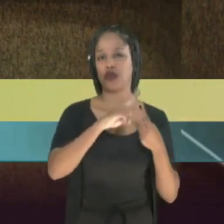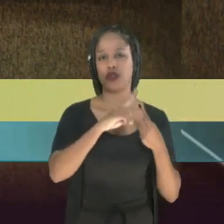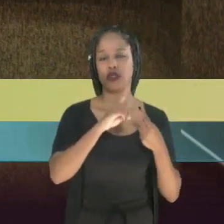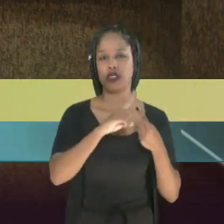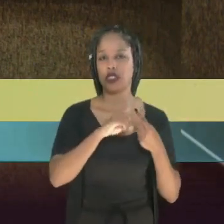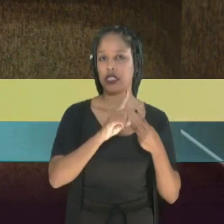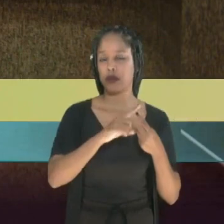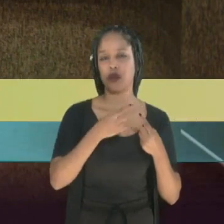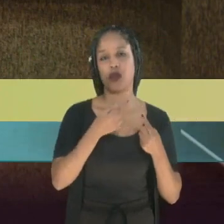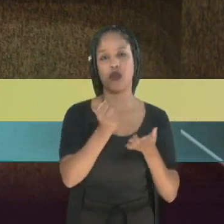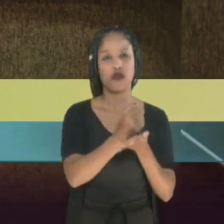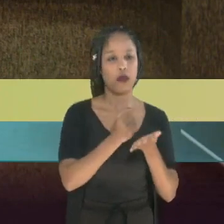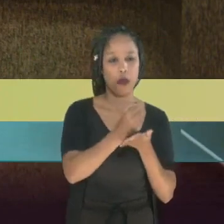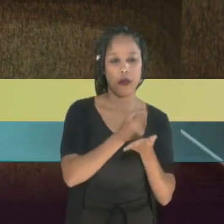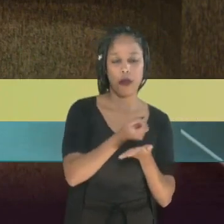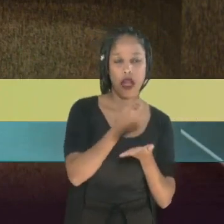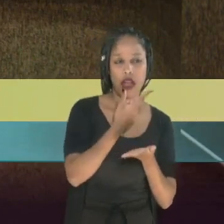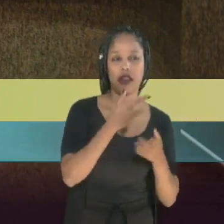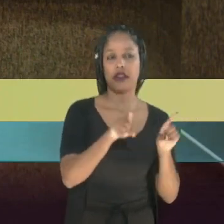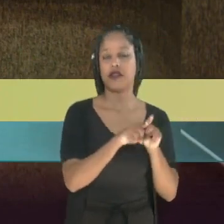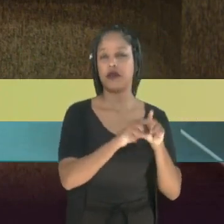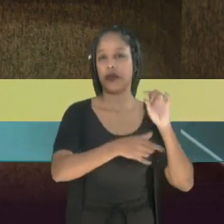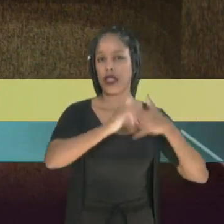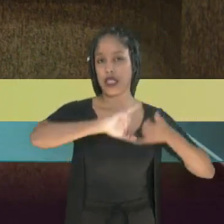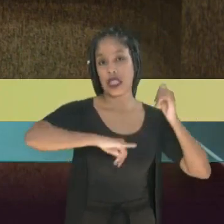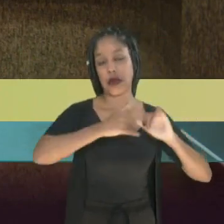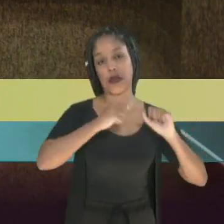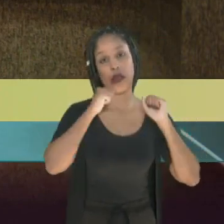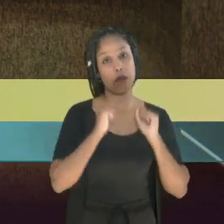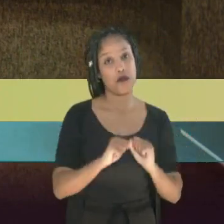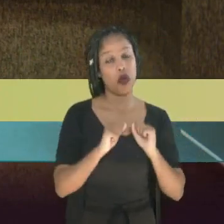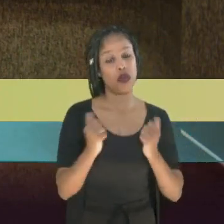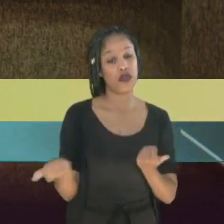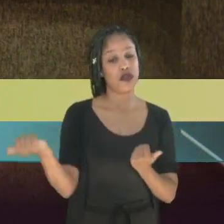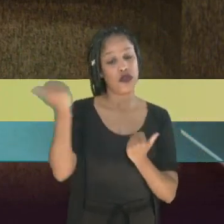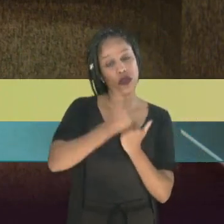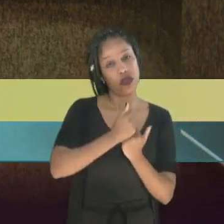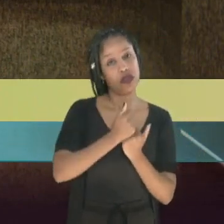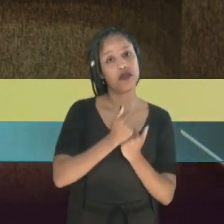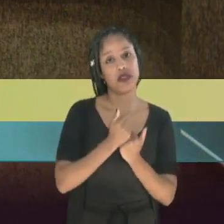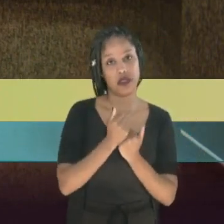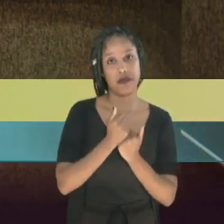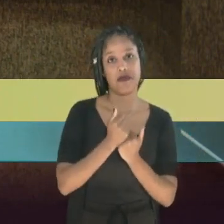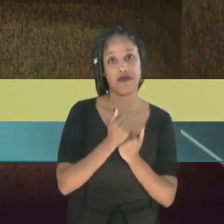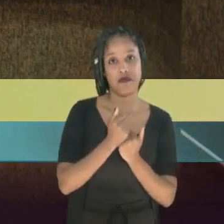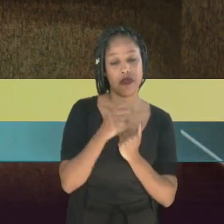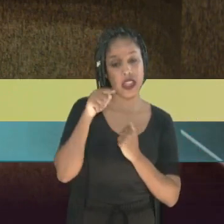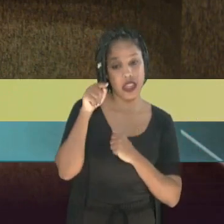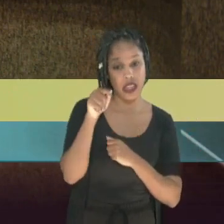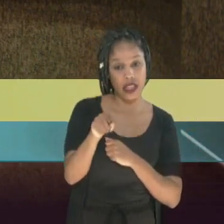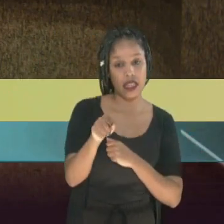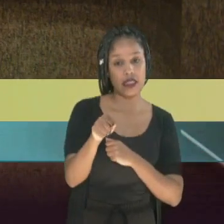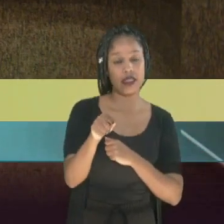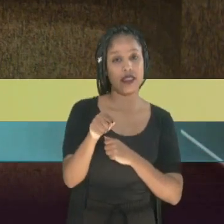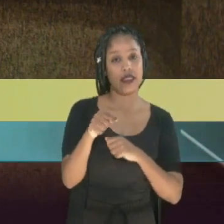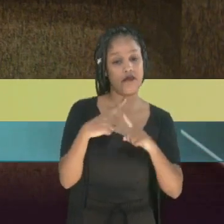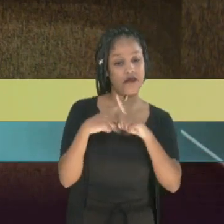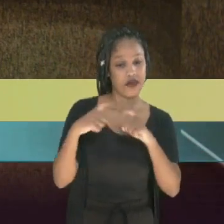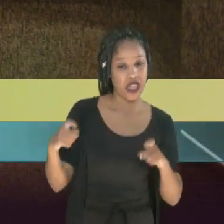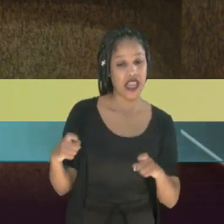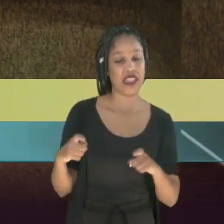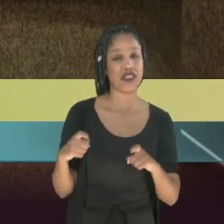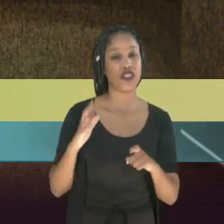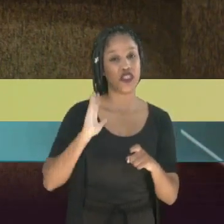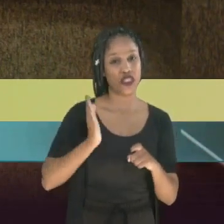de medicamentos que podem suprir outras necessidades e não esse tipo de veneno que já